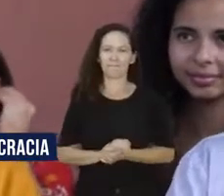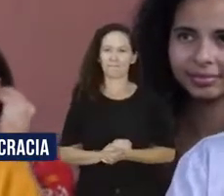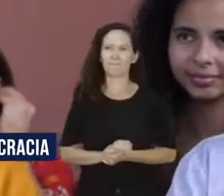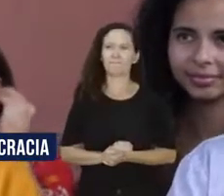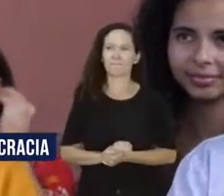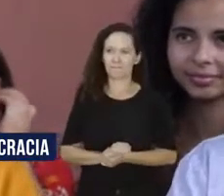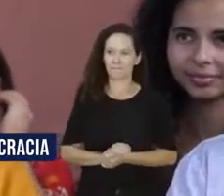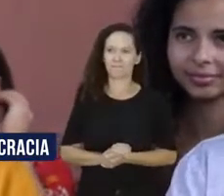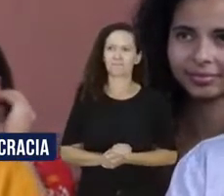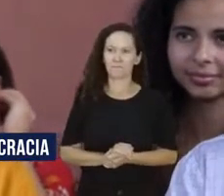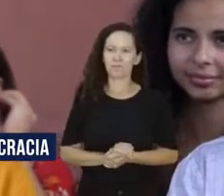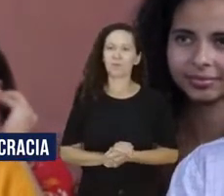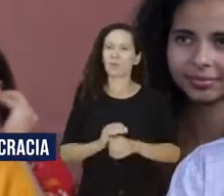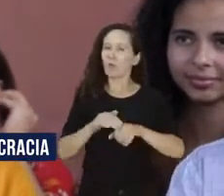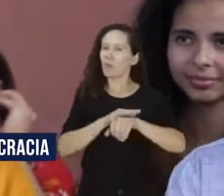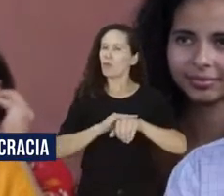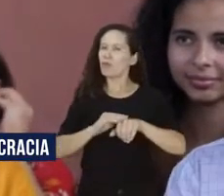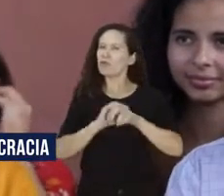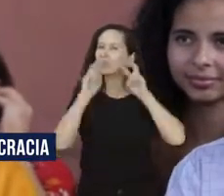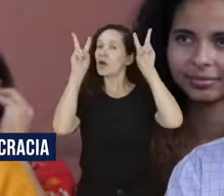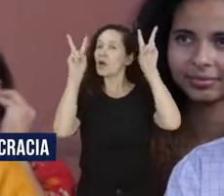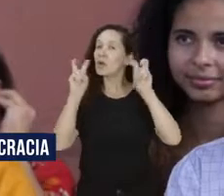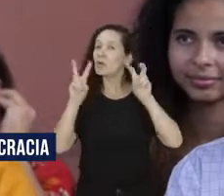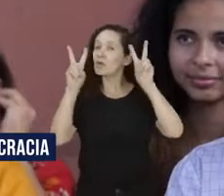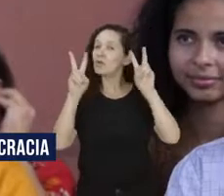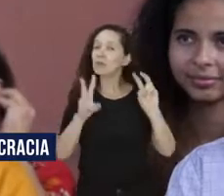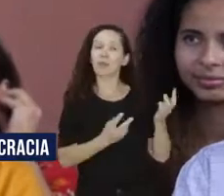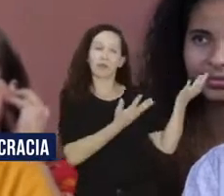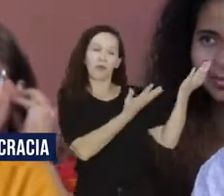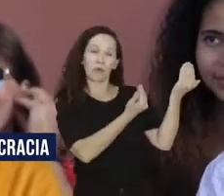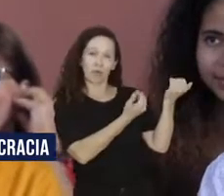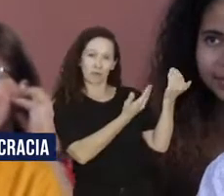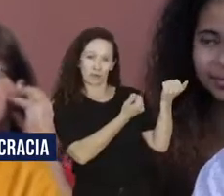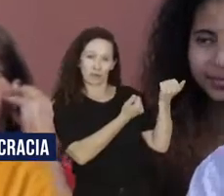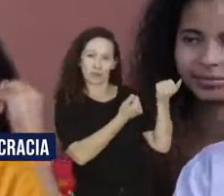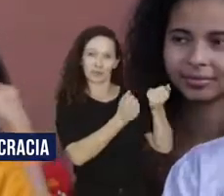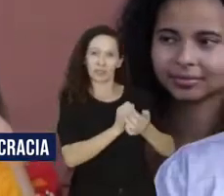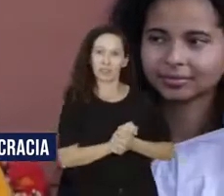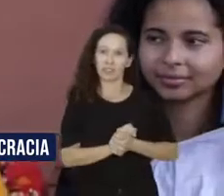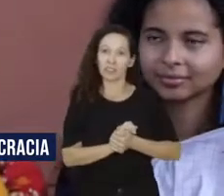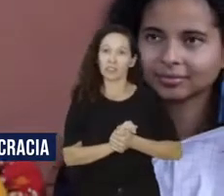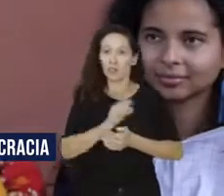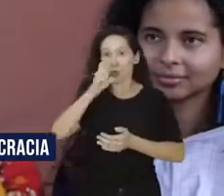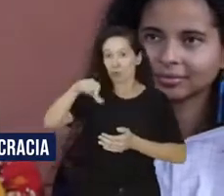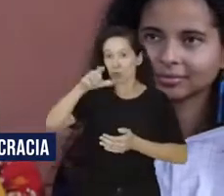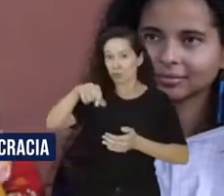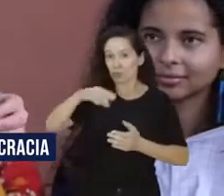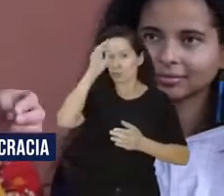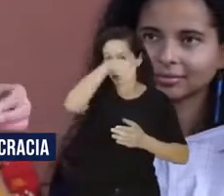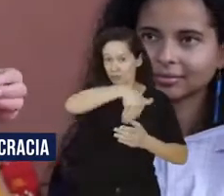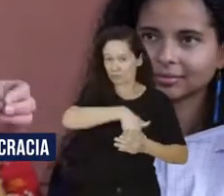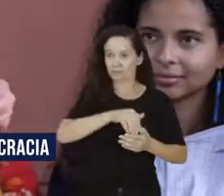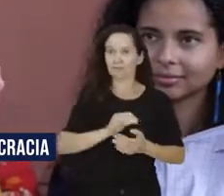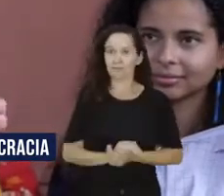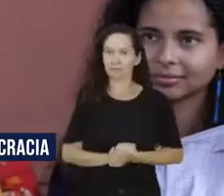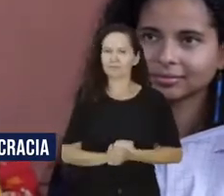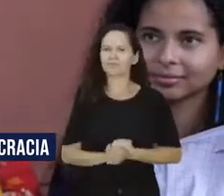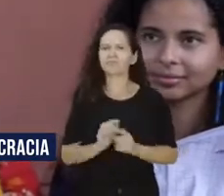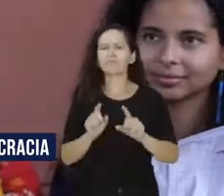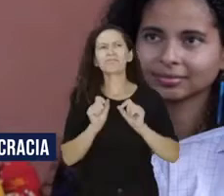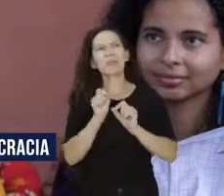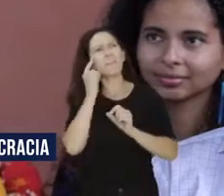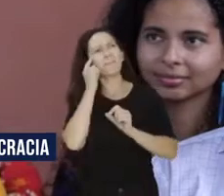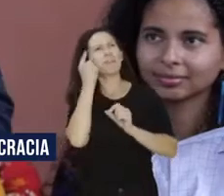a questão dos jovens tirar o título de eleitor. Aí ficamos procurando aonde que a gente iria fazer uma reunião